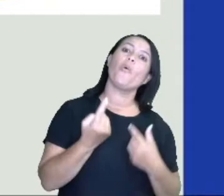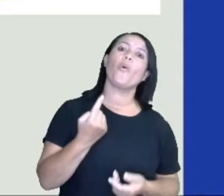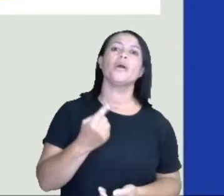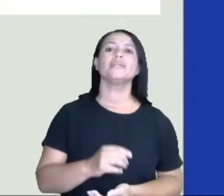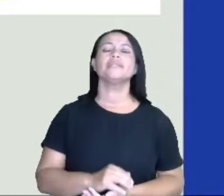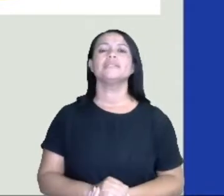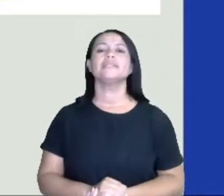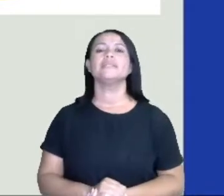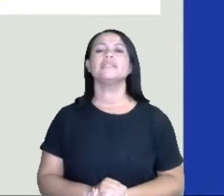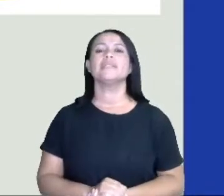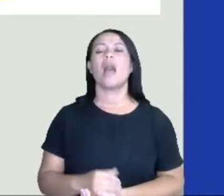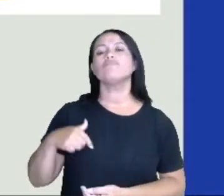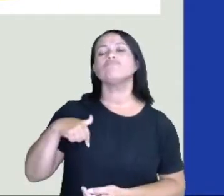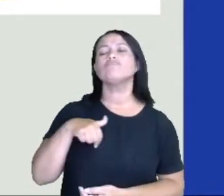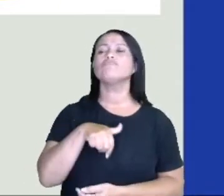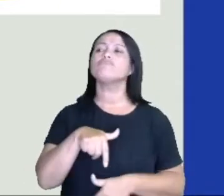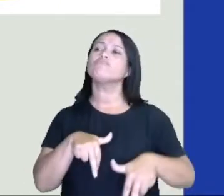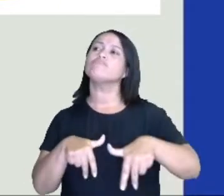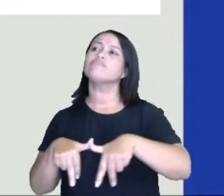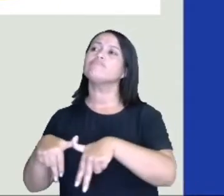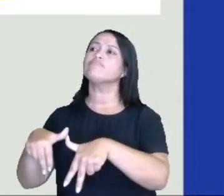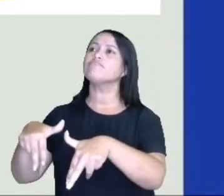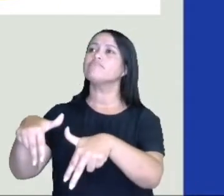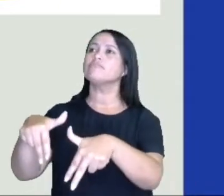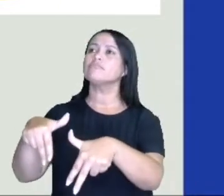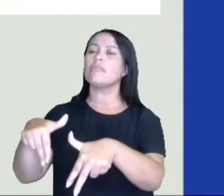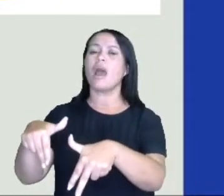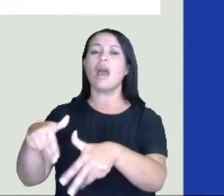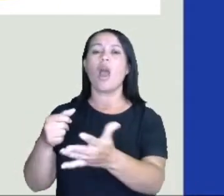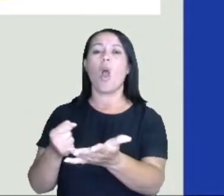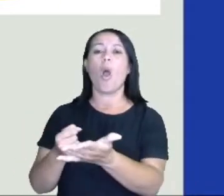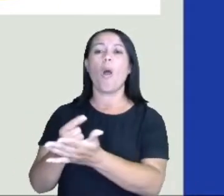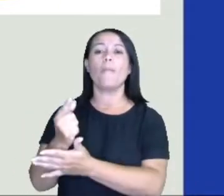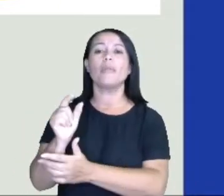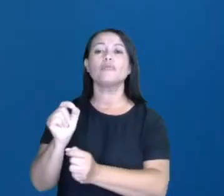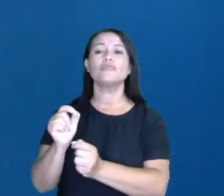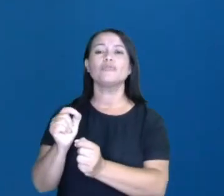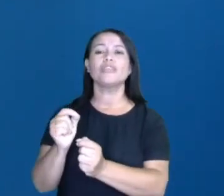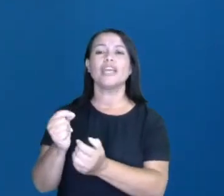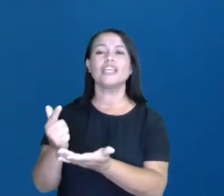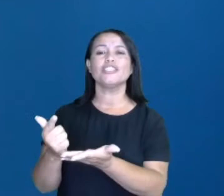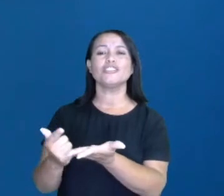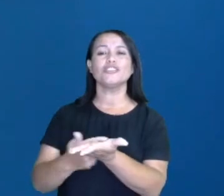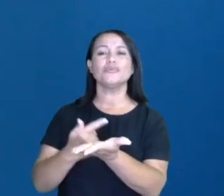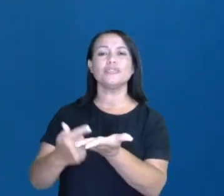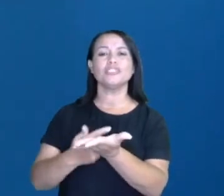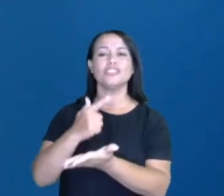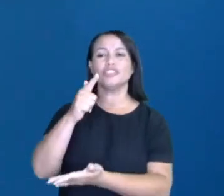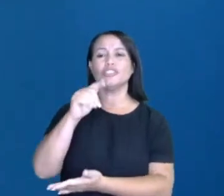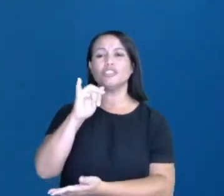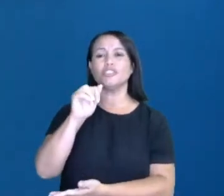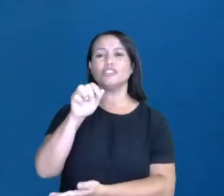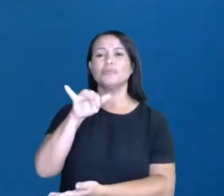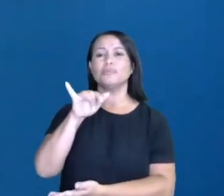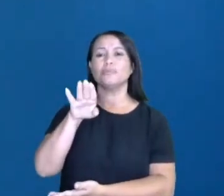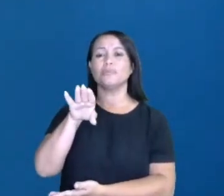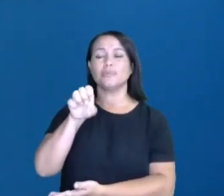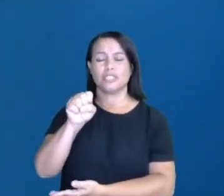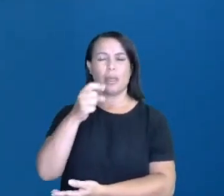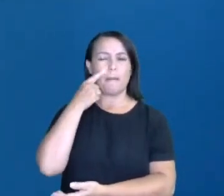Depois, passamos na banca e compramos gibis. Observe que a